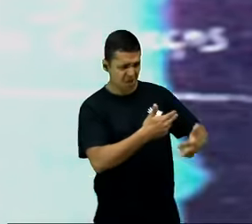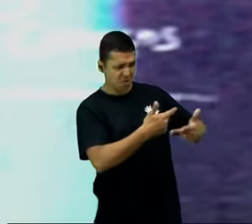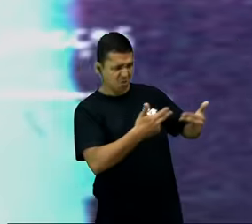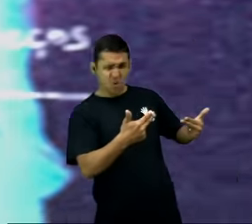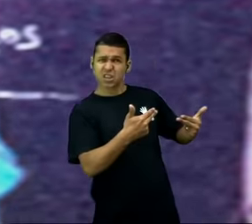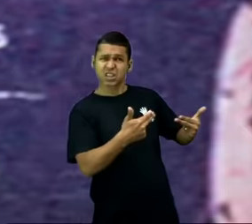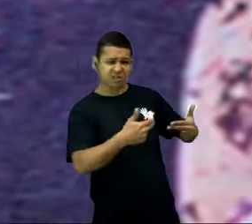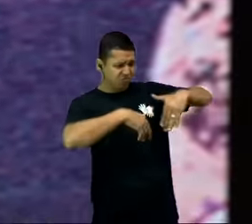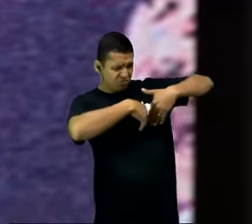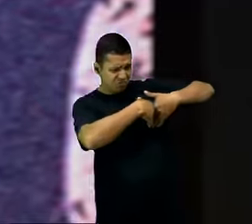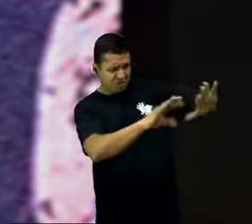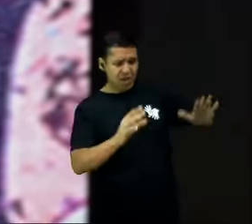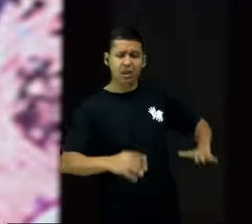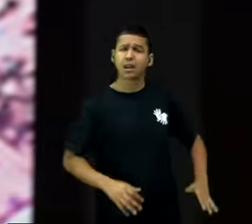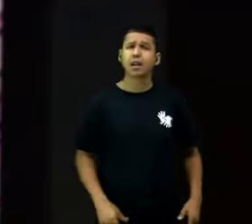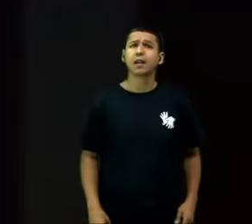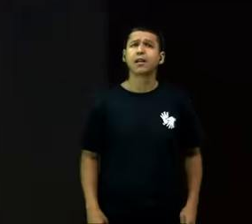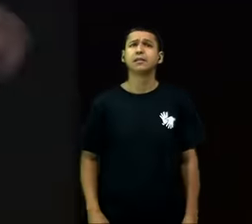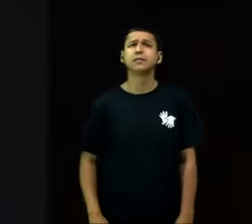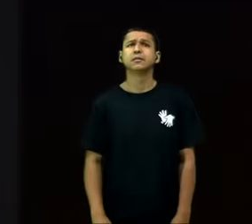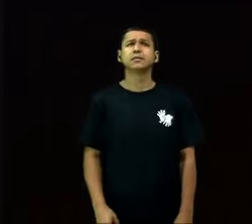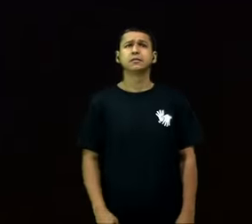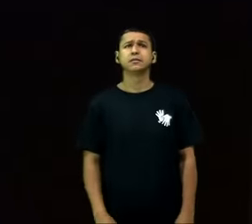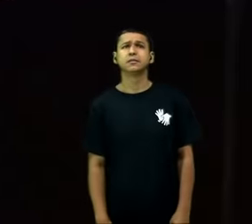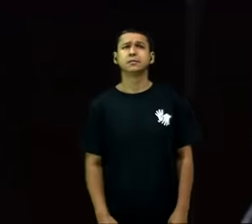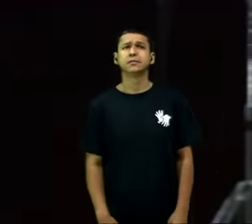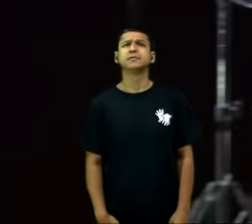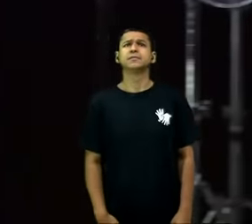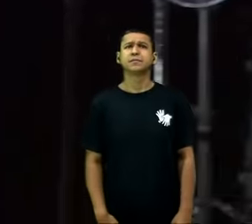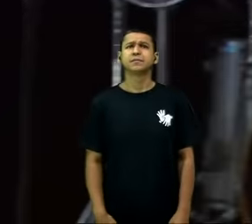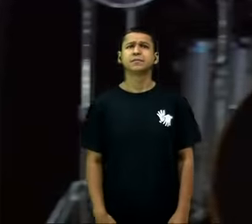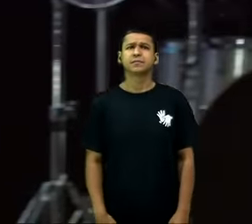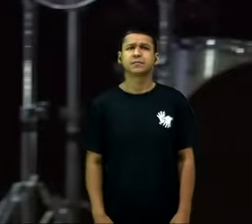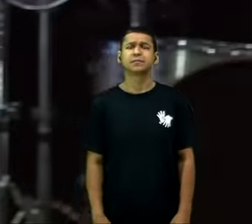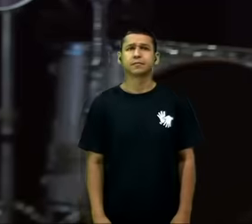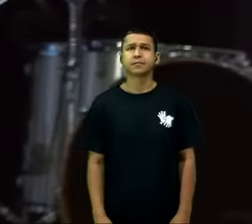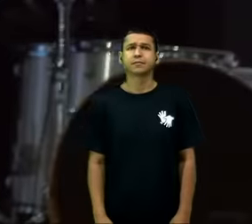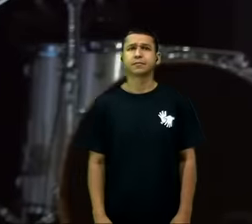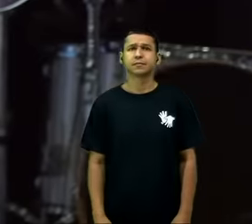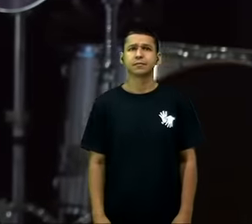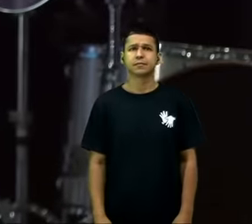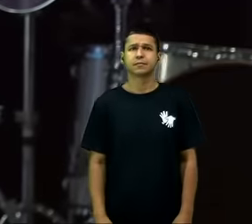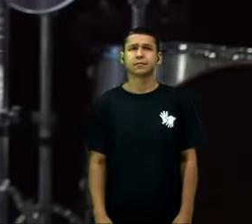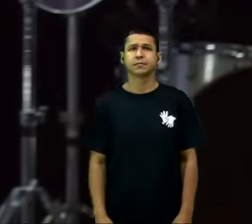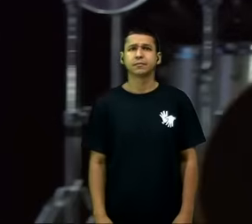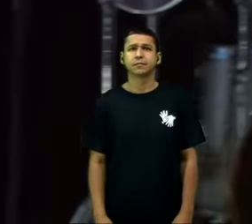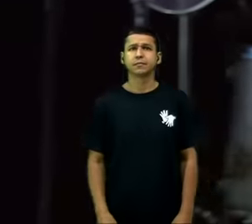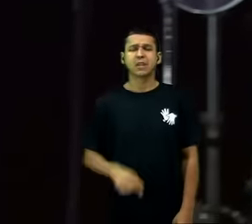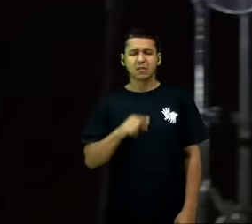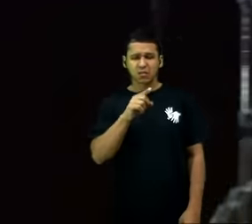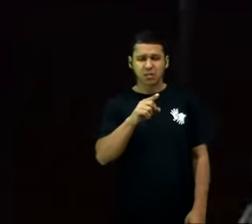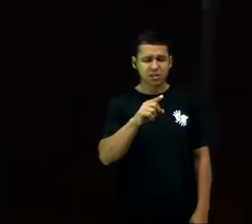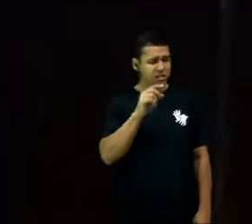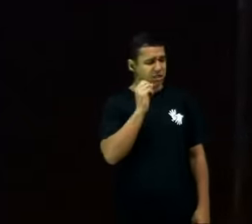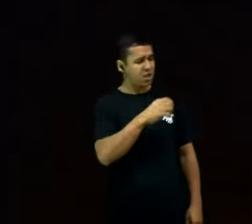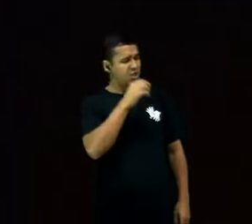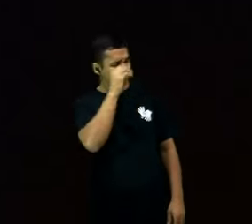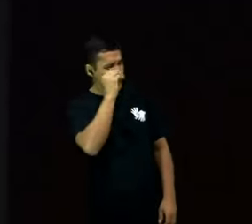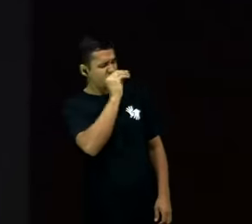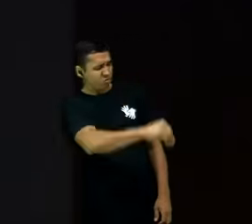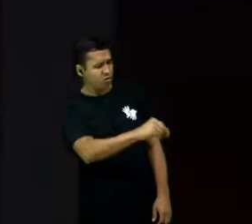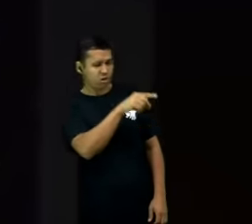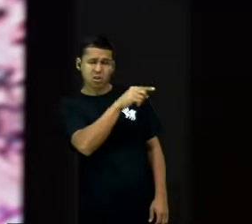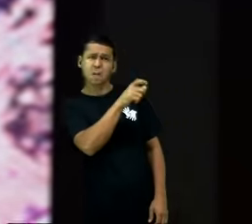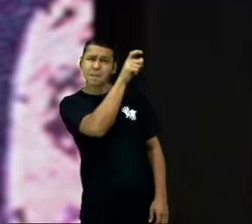está esculhambando teus filhos, rapaz. Tu está detonando tua mulher por causa de coisas. Tu está menosprezando pessoas por causa de